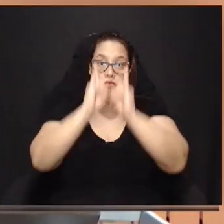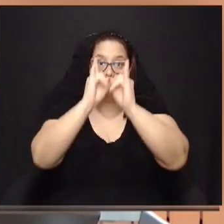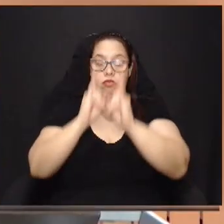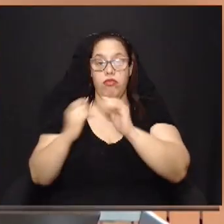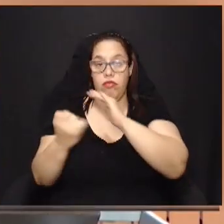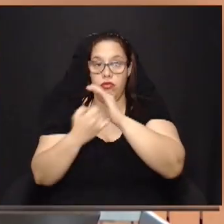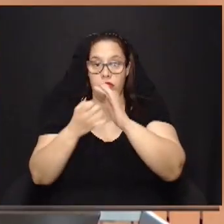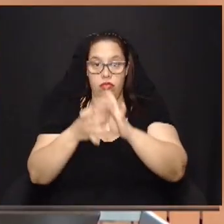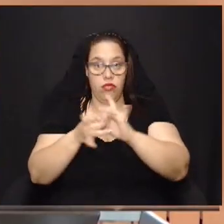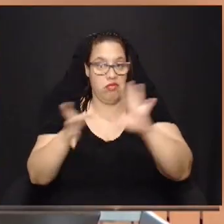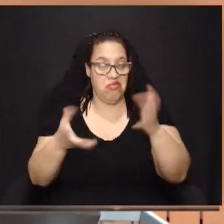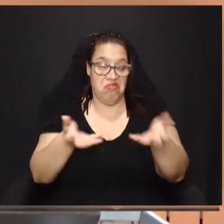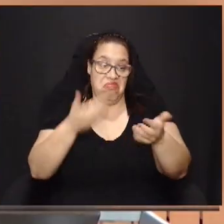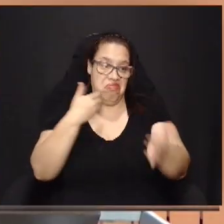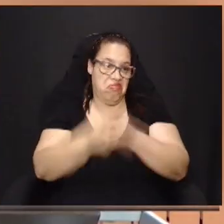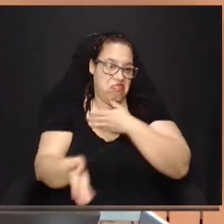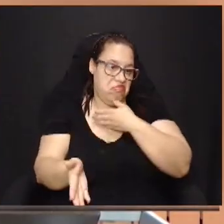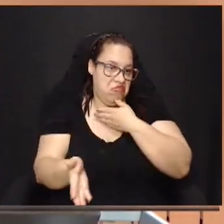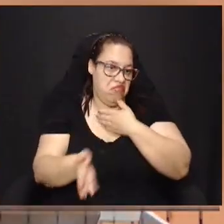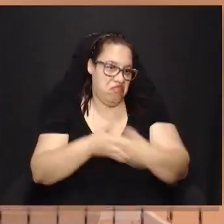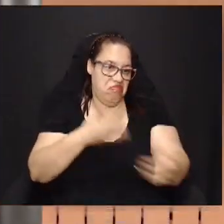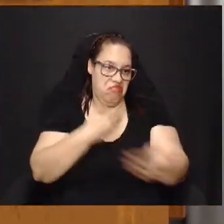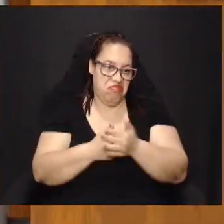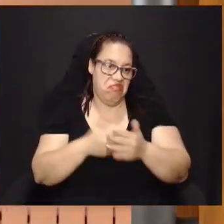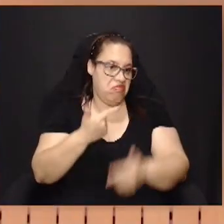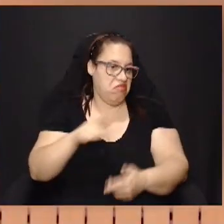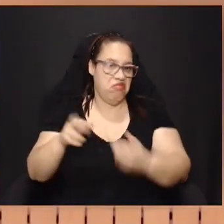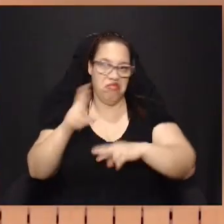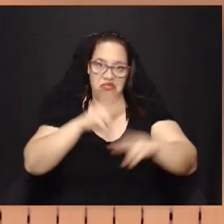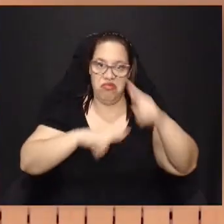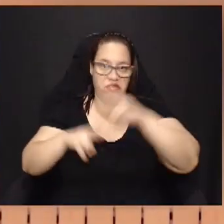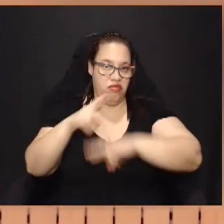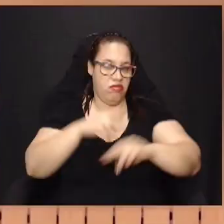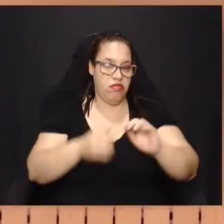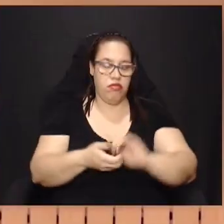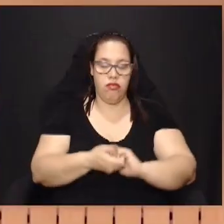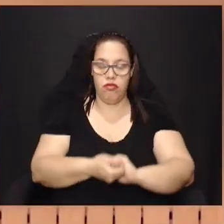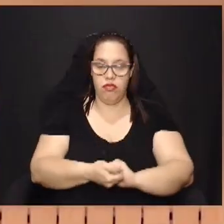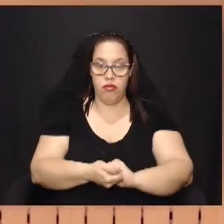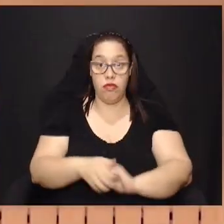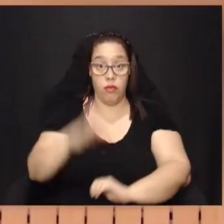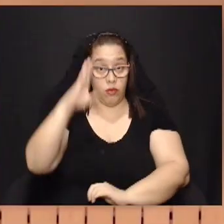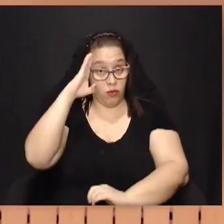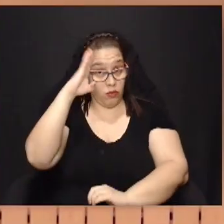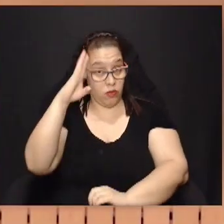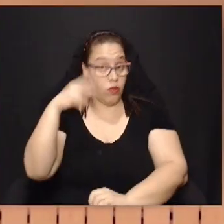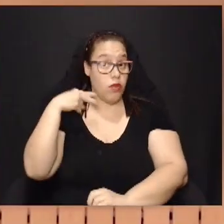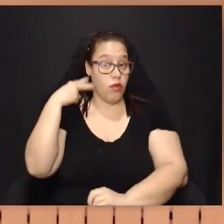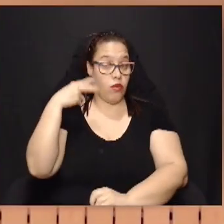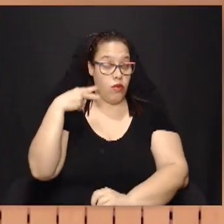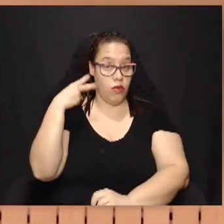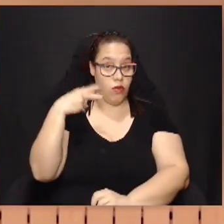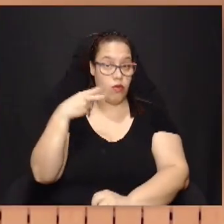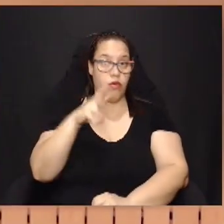fazer do jeito que quer e sem fiscalização. O ponto principal, vereadores, eu acho que o vereador Rossini